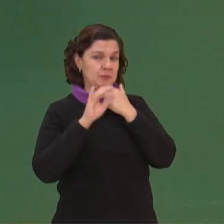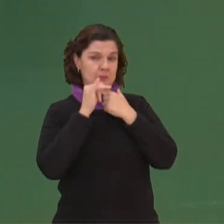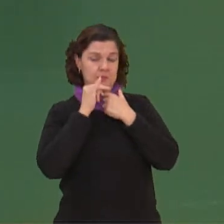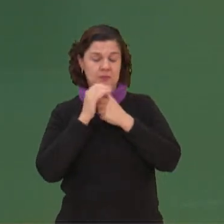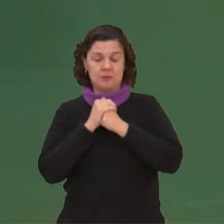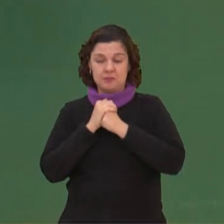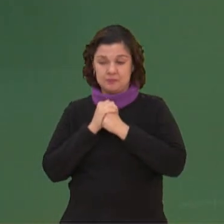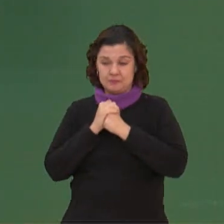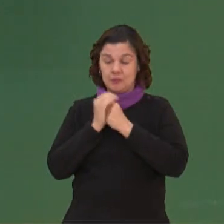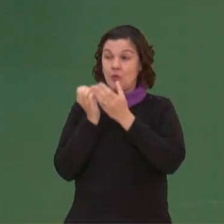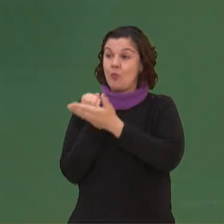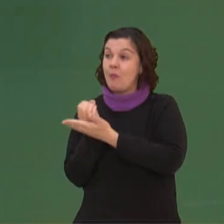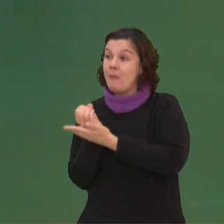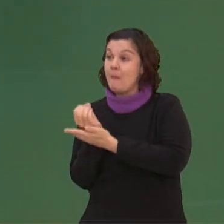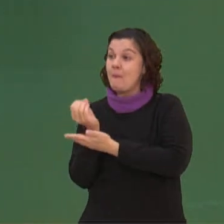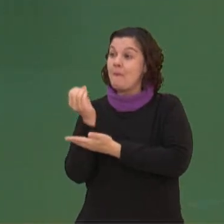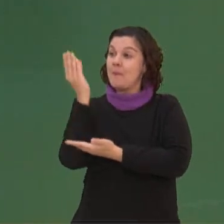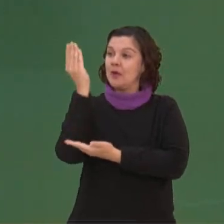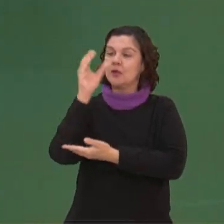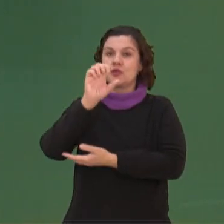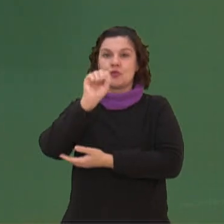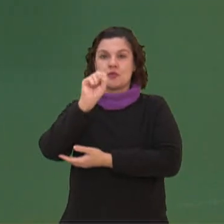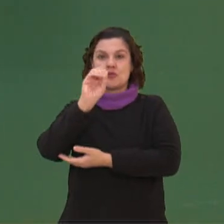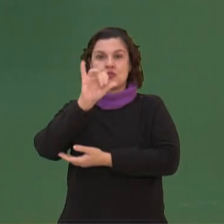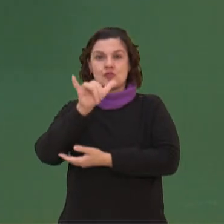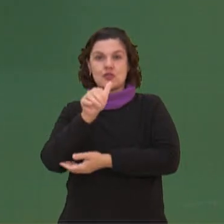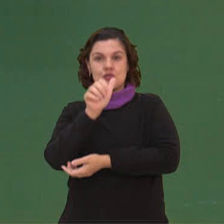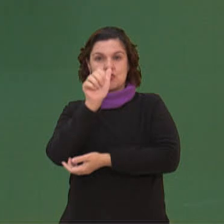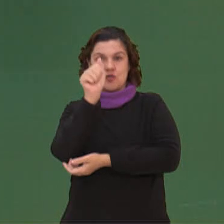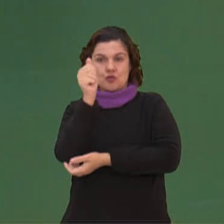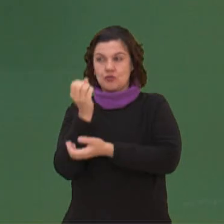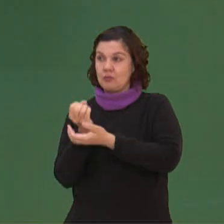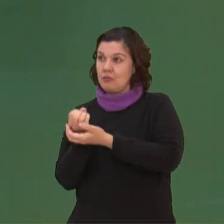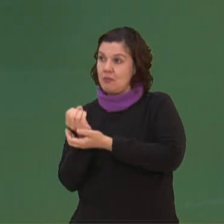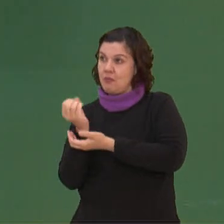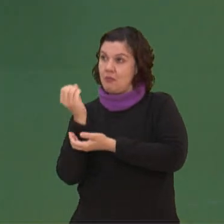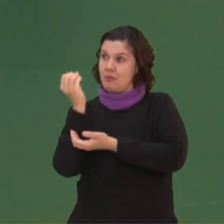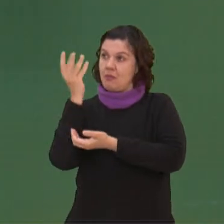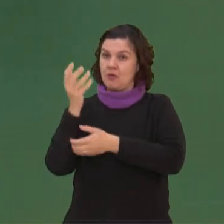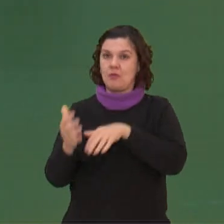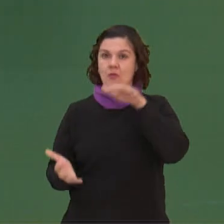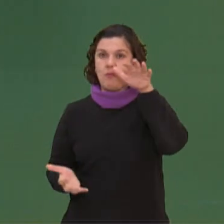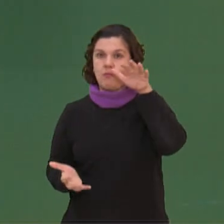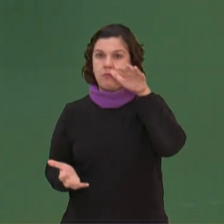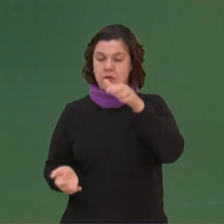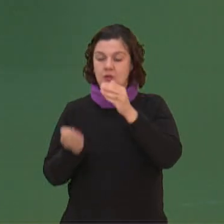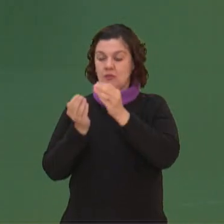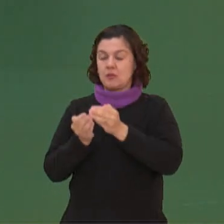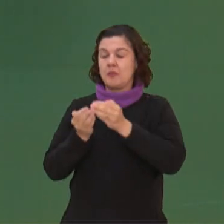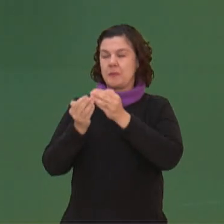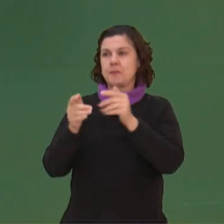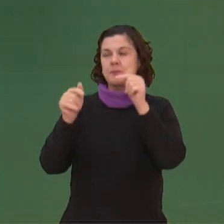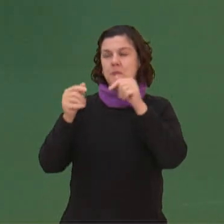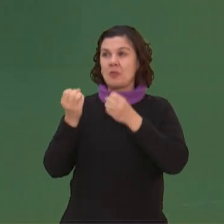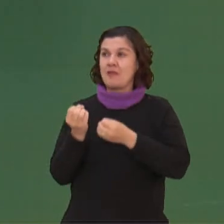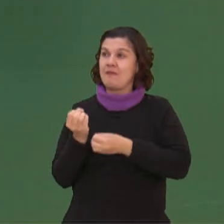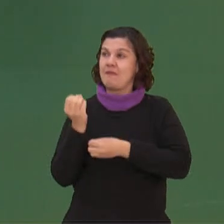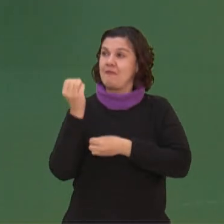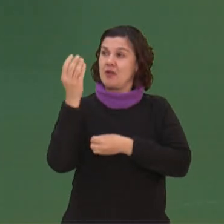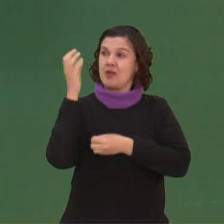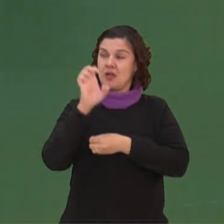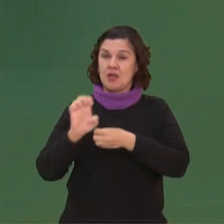Exemplo, quando eu mando uma saca de soja para a Europa. A saca de soja vai para a